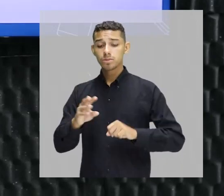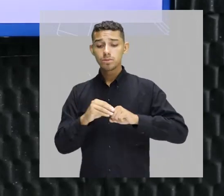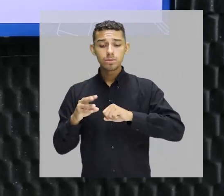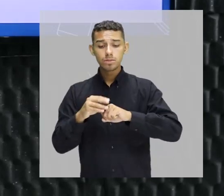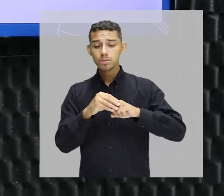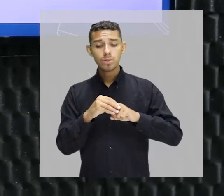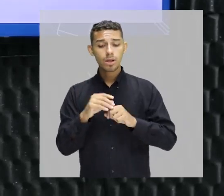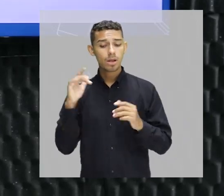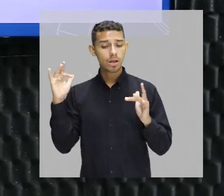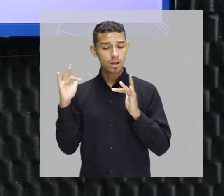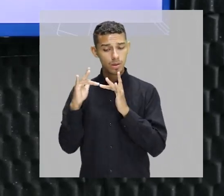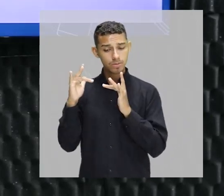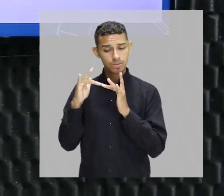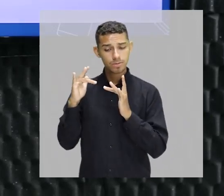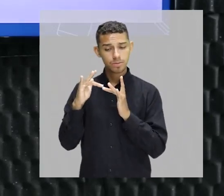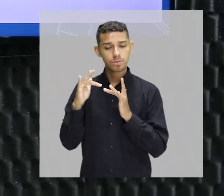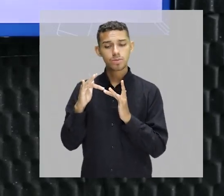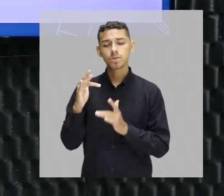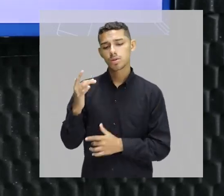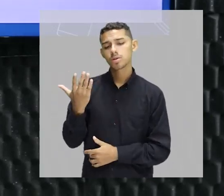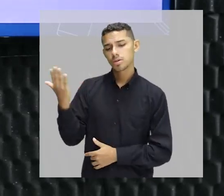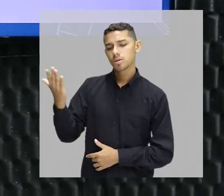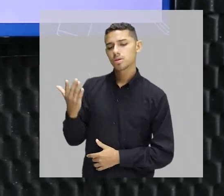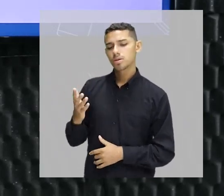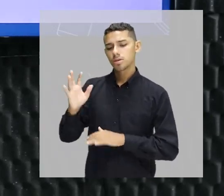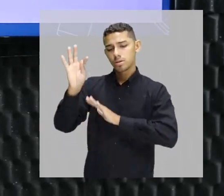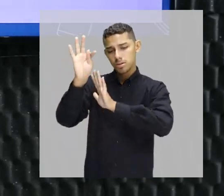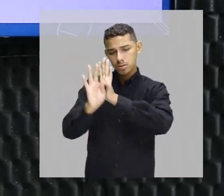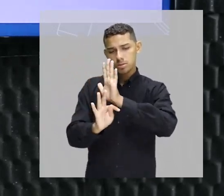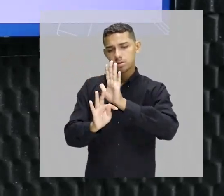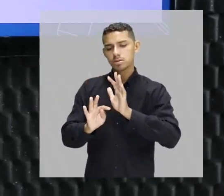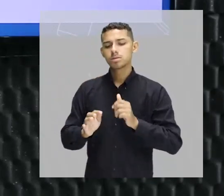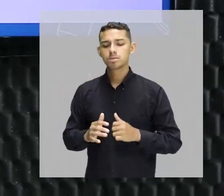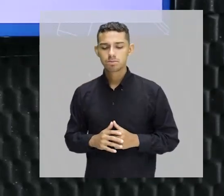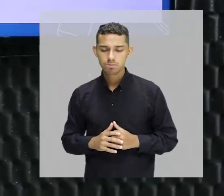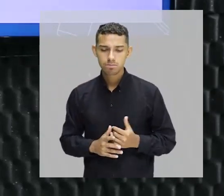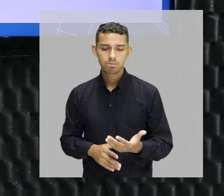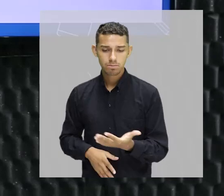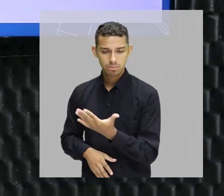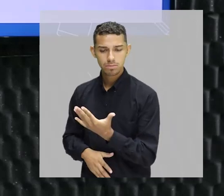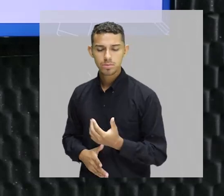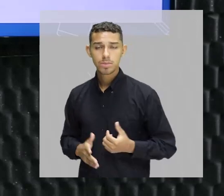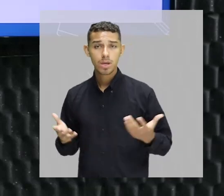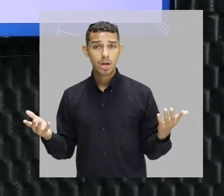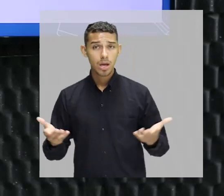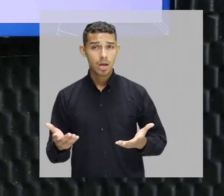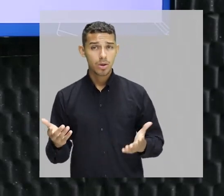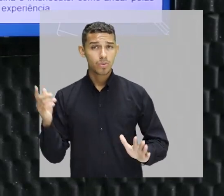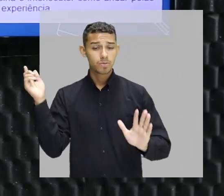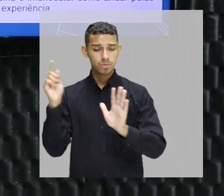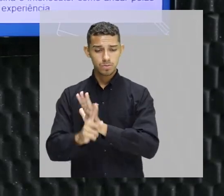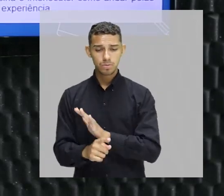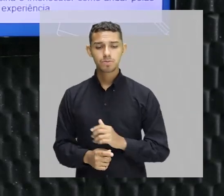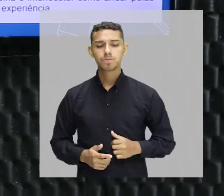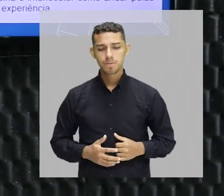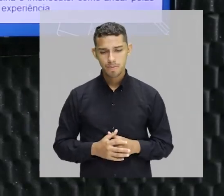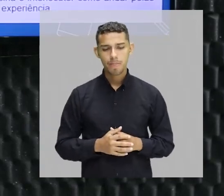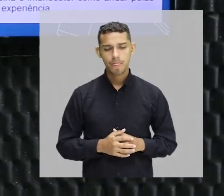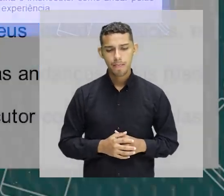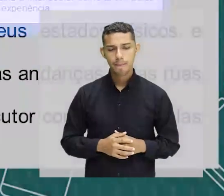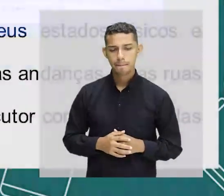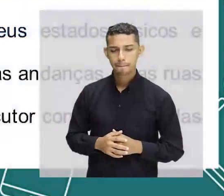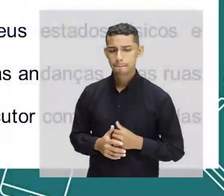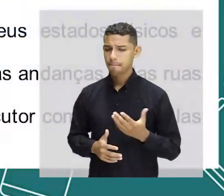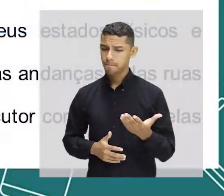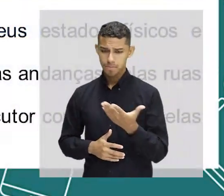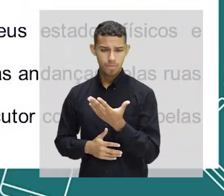temos contato com esse texto, do que um texto que a gente está vendo pela primeira vez. Então, vamos para o comando da questão.